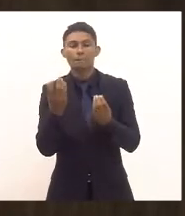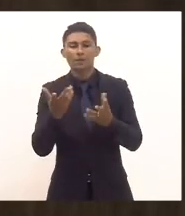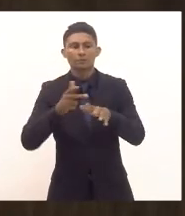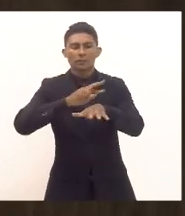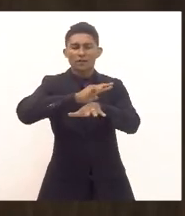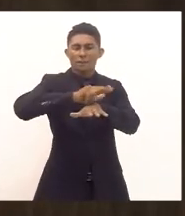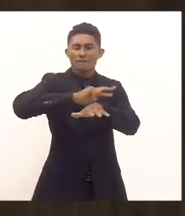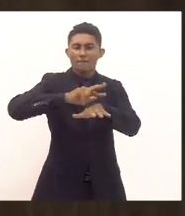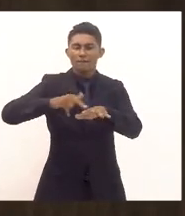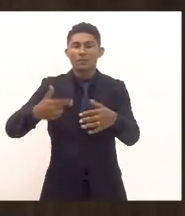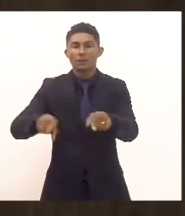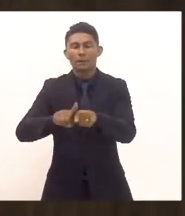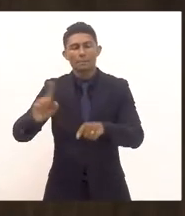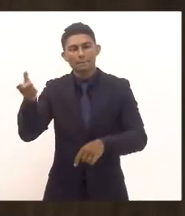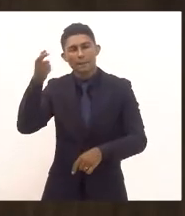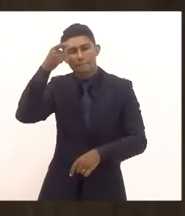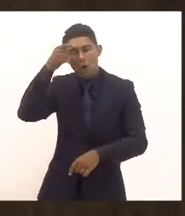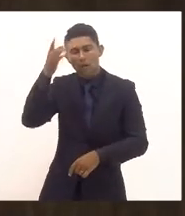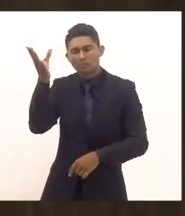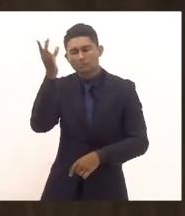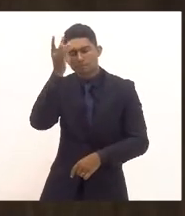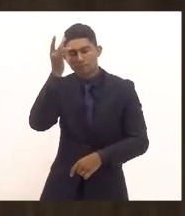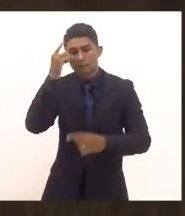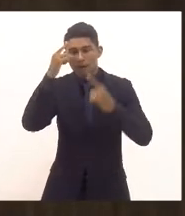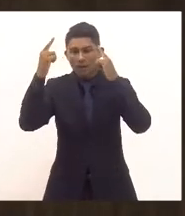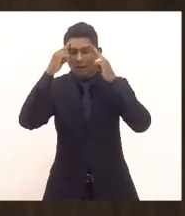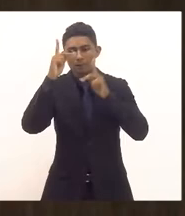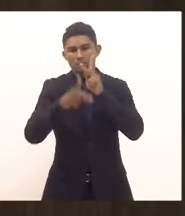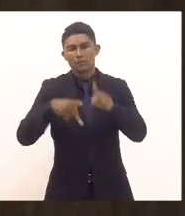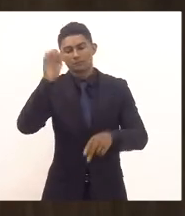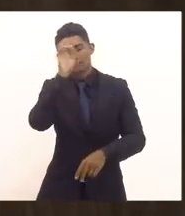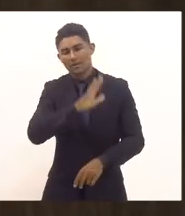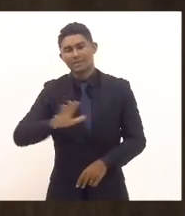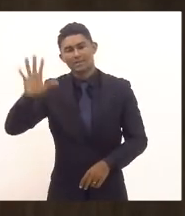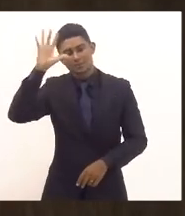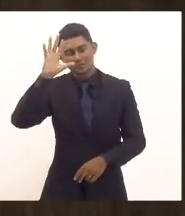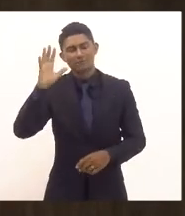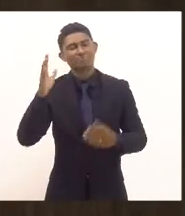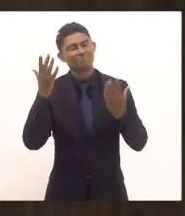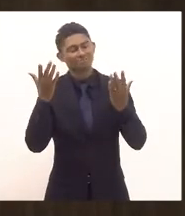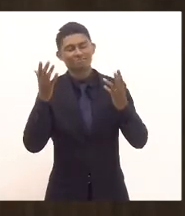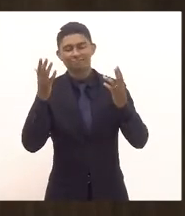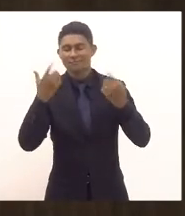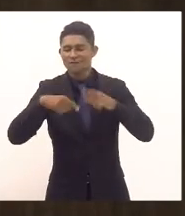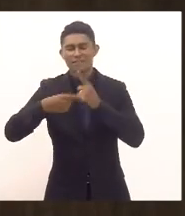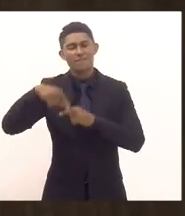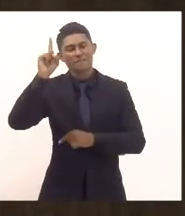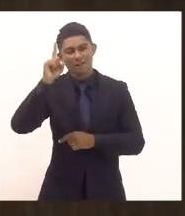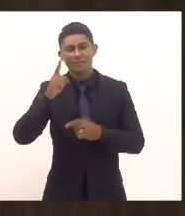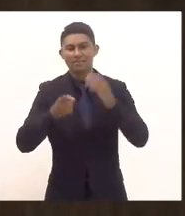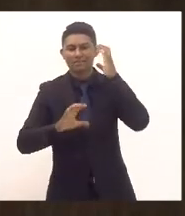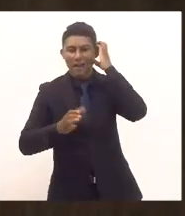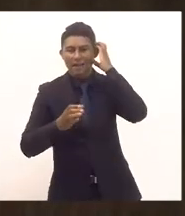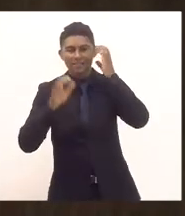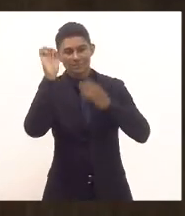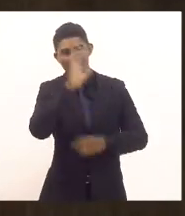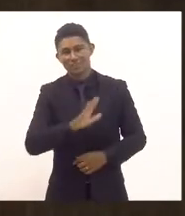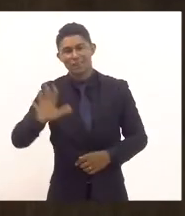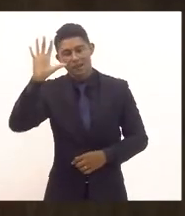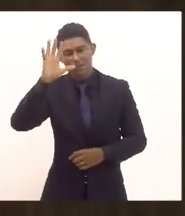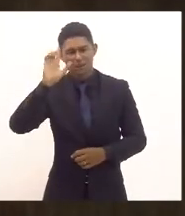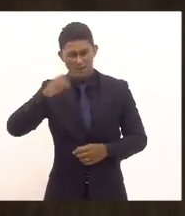garante a memória do povo brasileiro viva a Rádio Nacional que não é de governos não é de